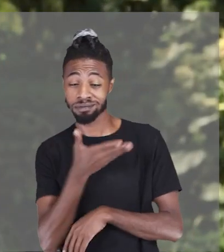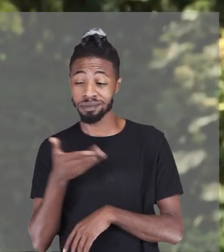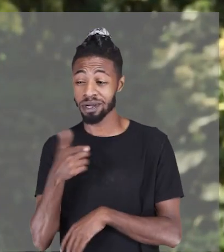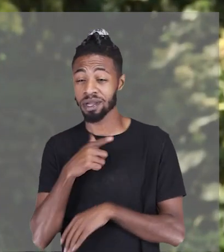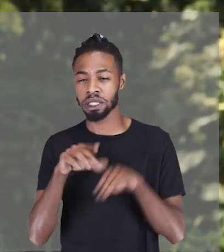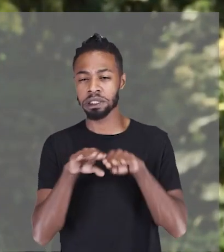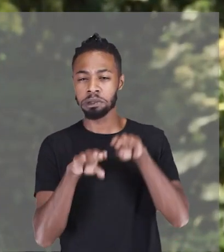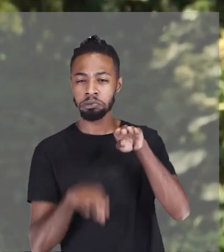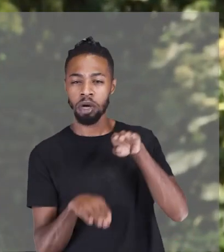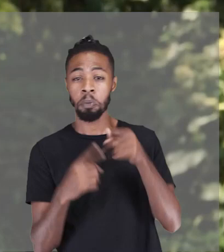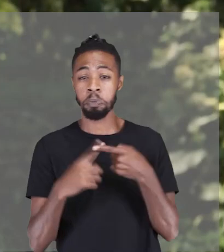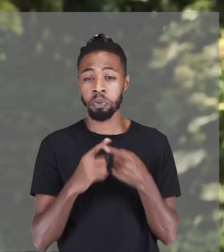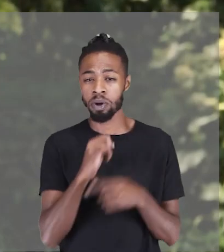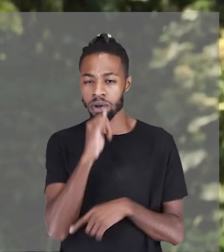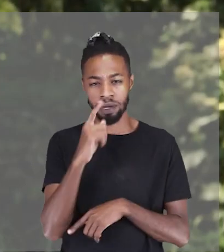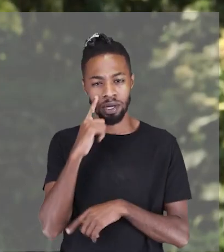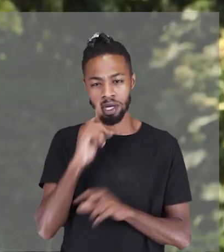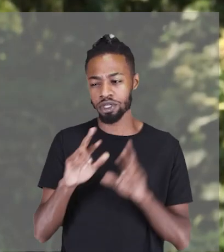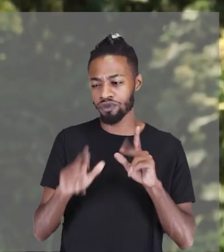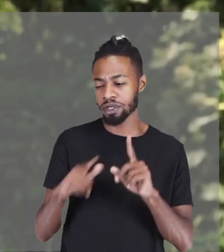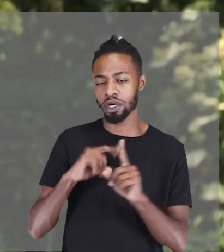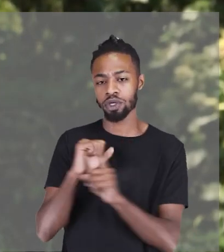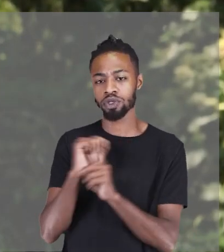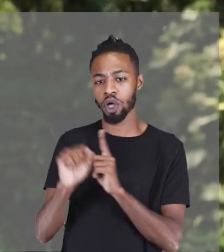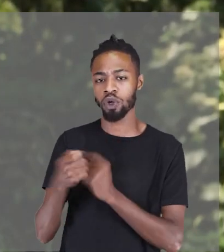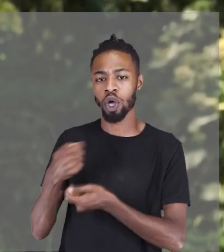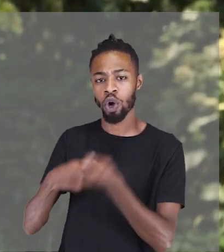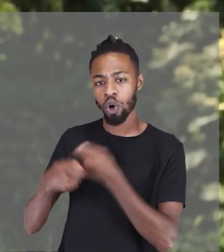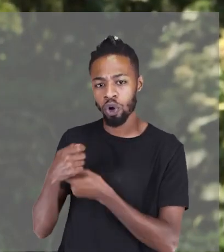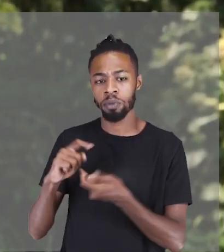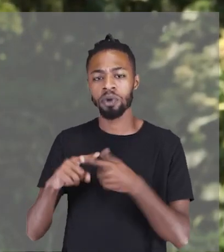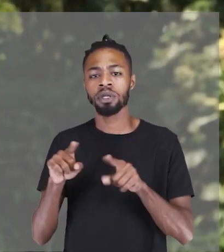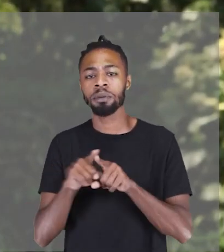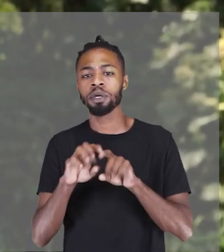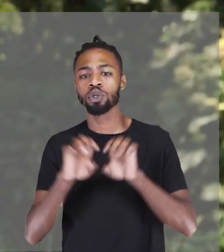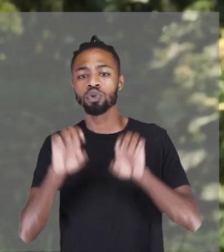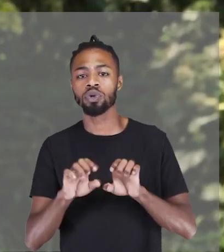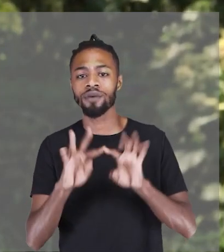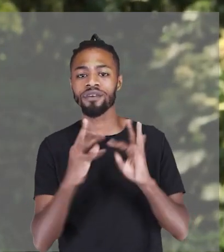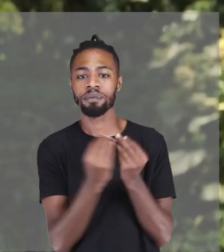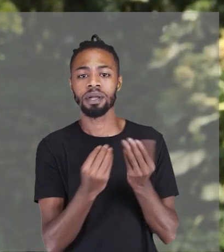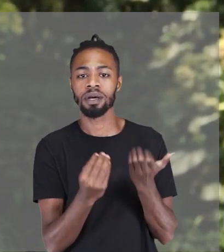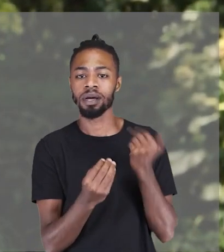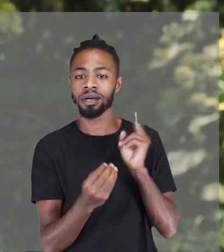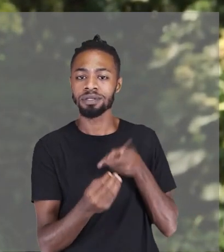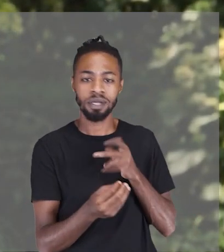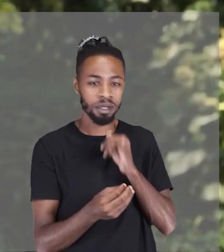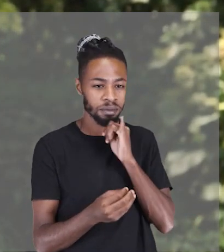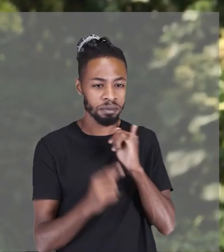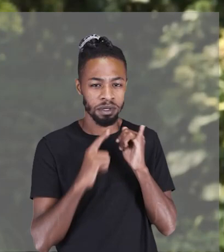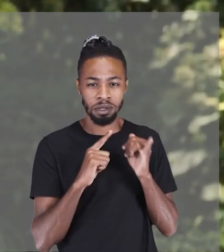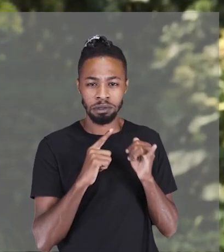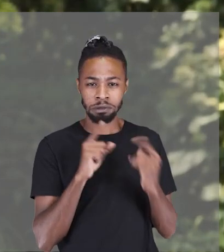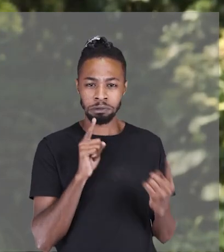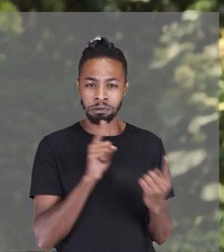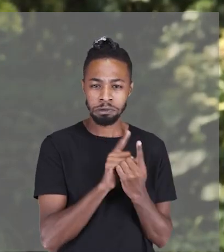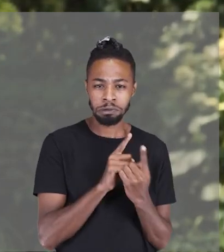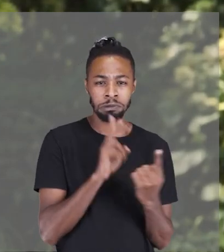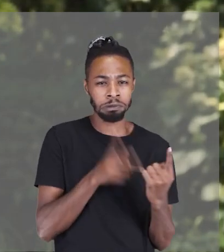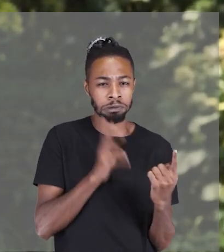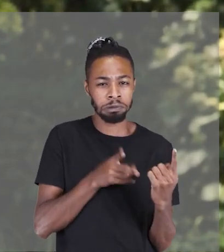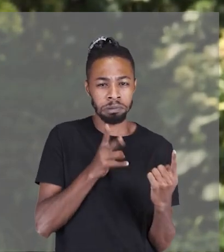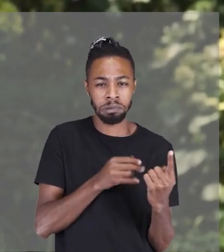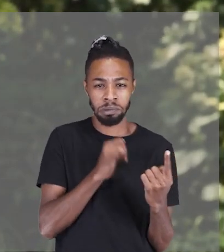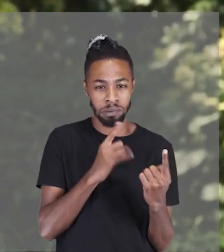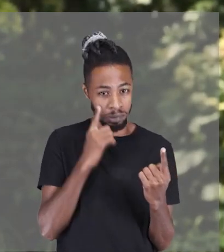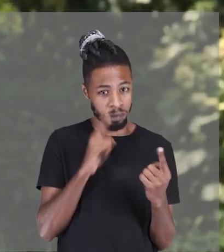famílias, tanto por conta das diferenças socioeconômicas e de estrutura familiar, que sempre foram